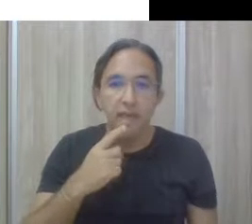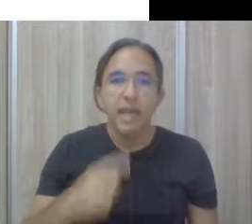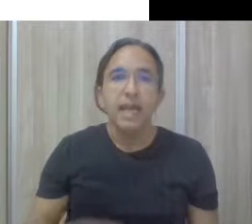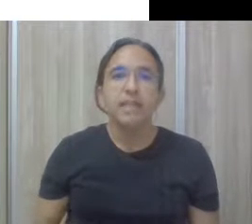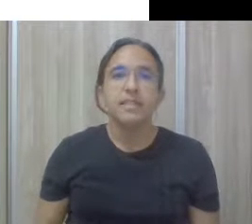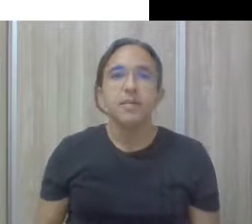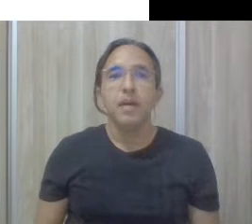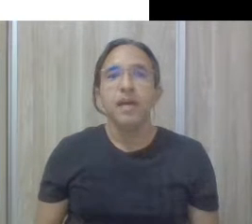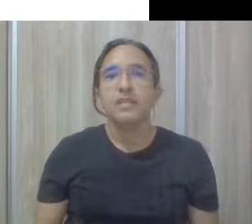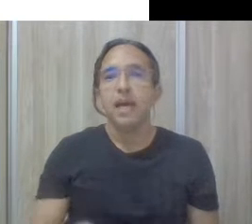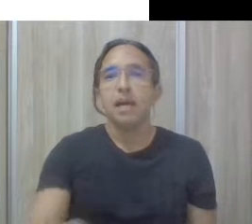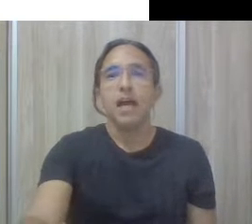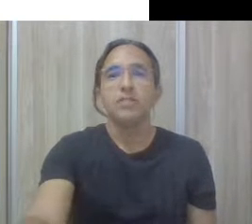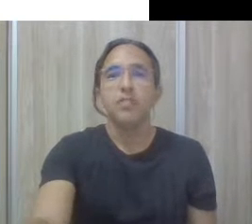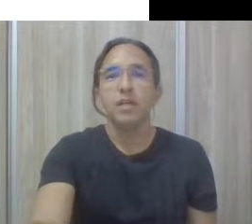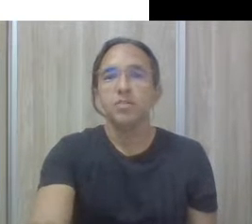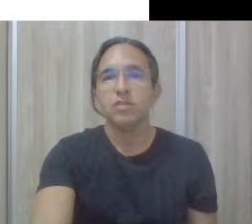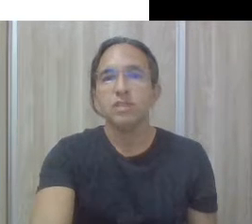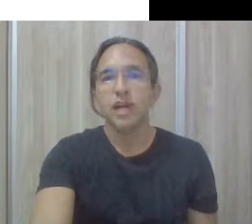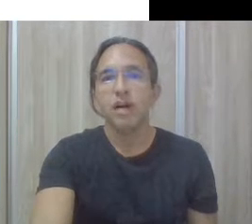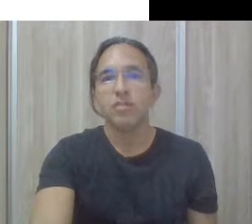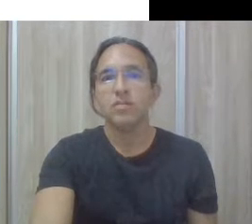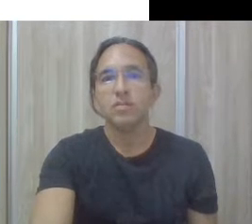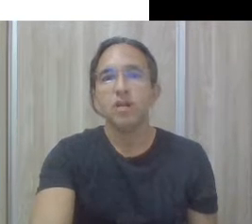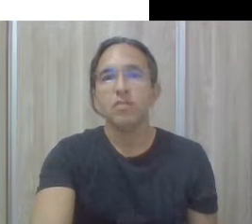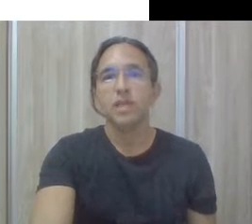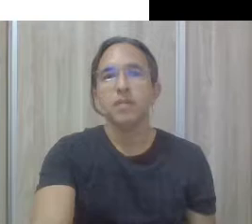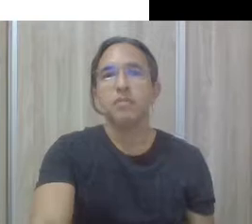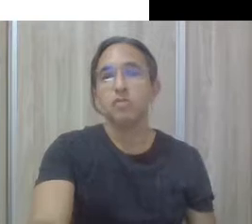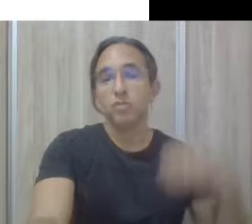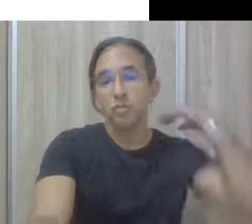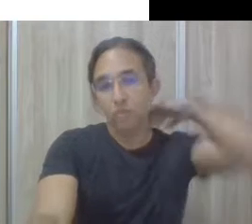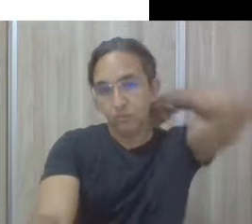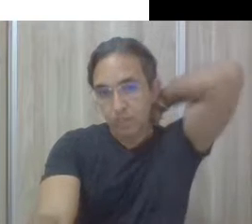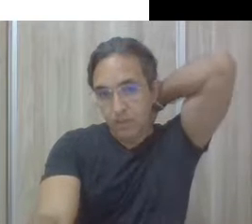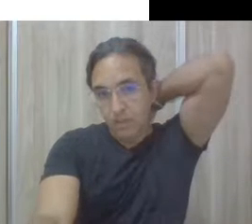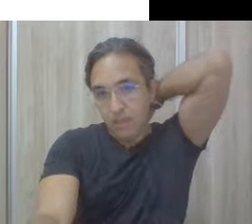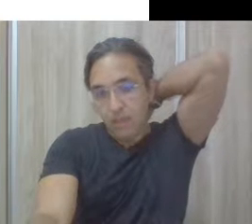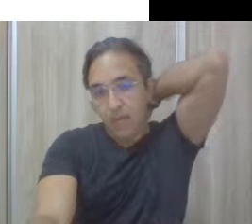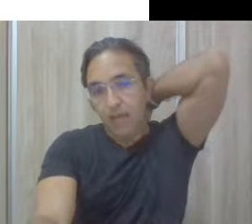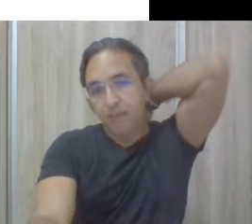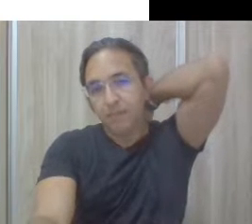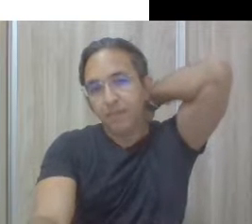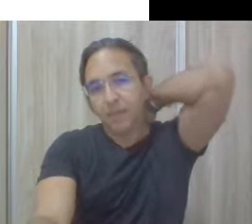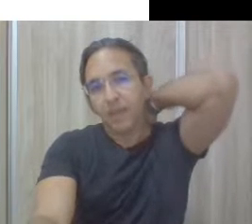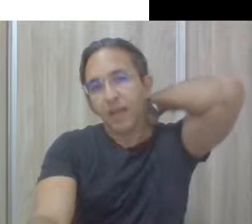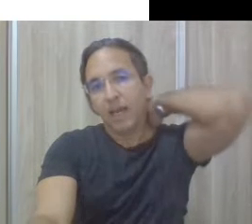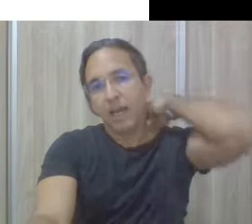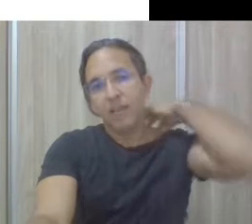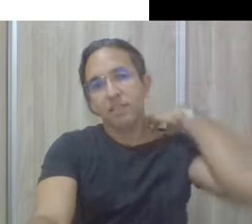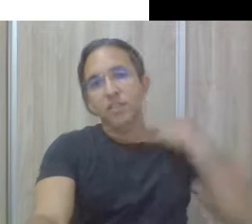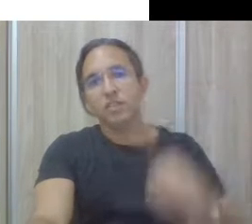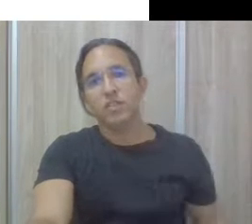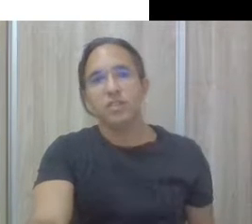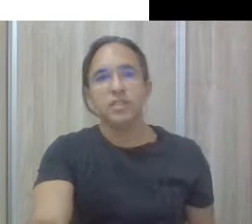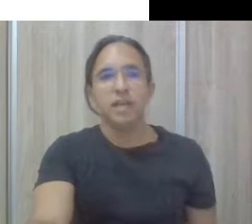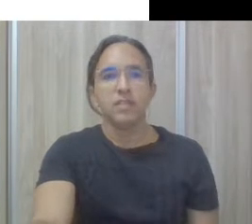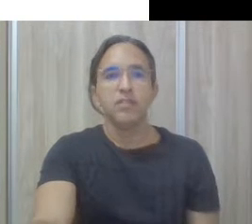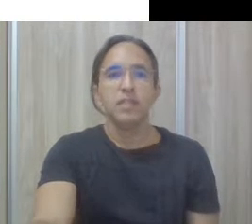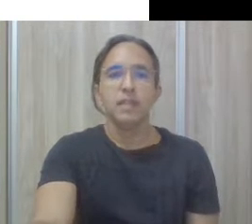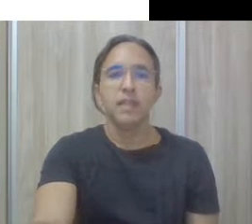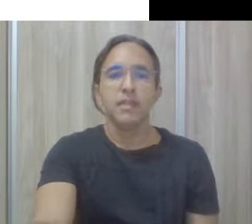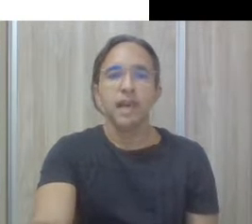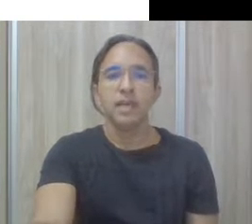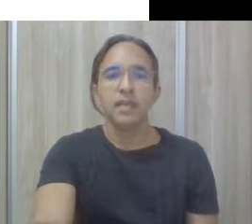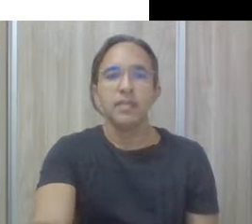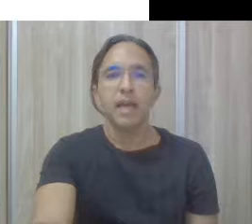surda, eles também acham um erro social, se é o termo surdo-mudo. Aí, esse vídeo que eu assisti da